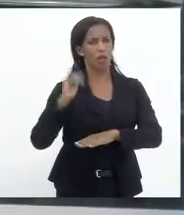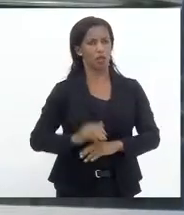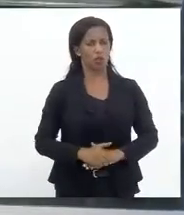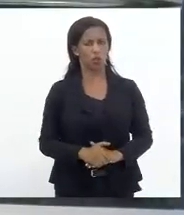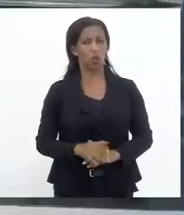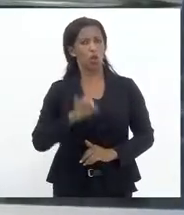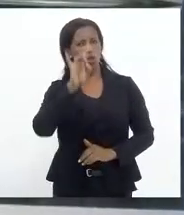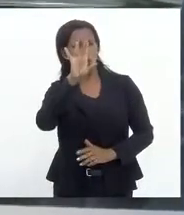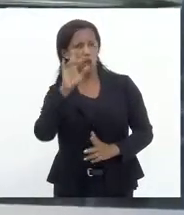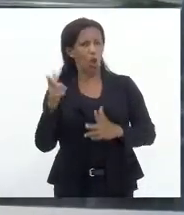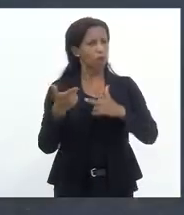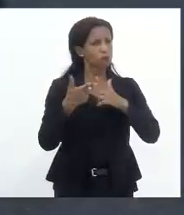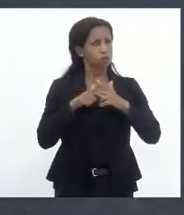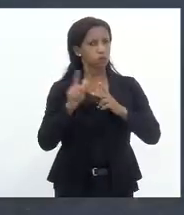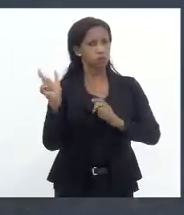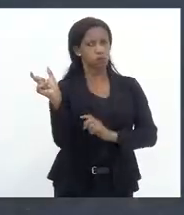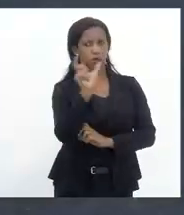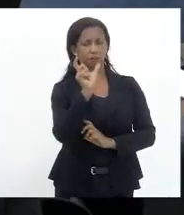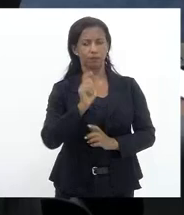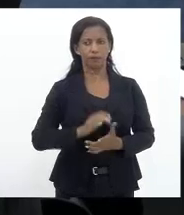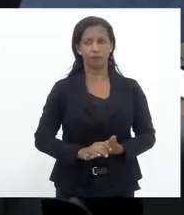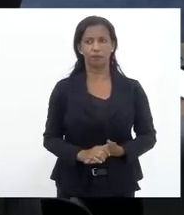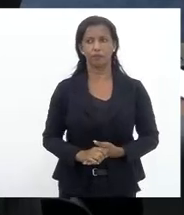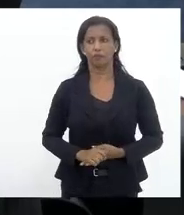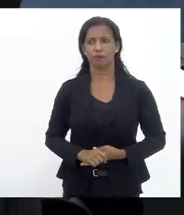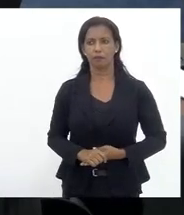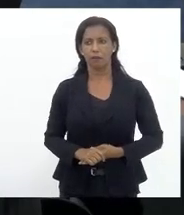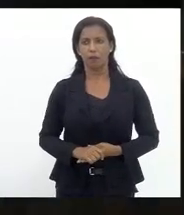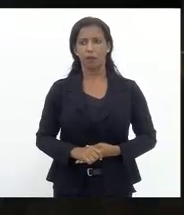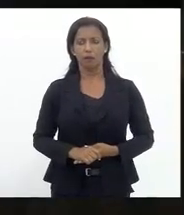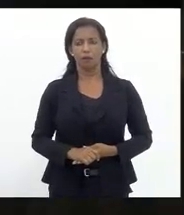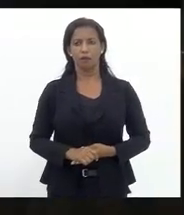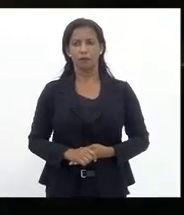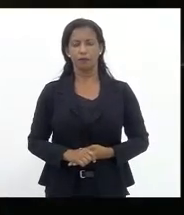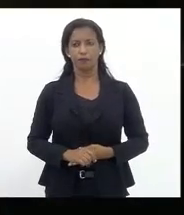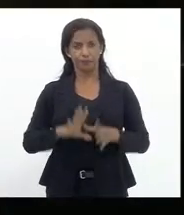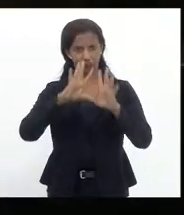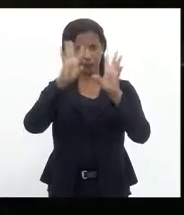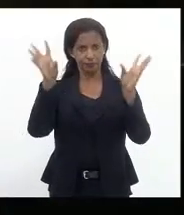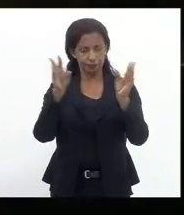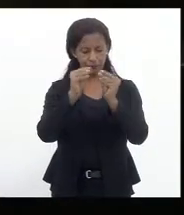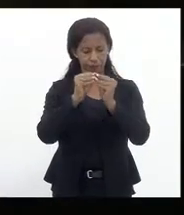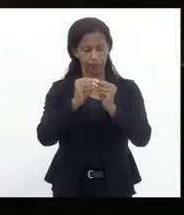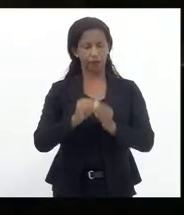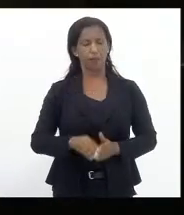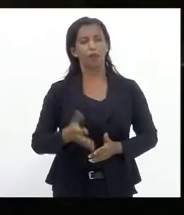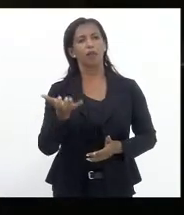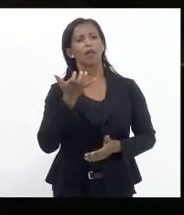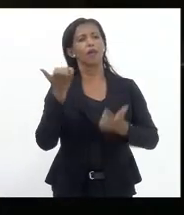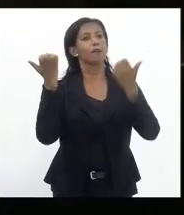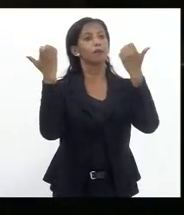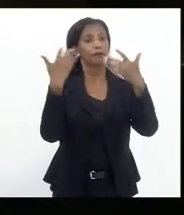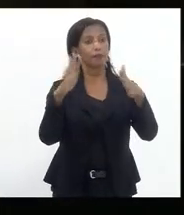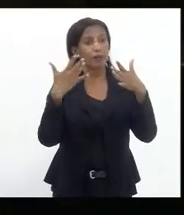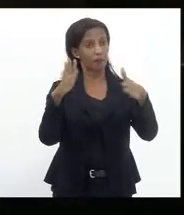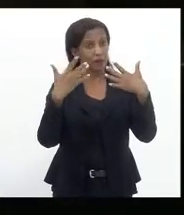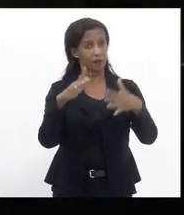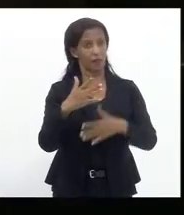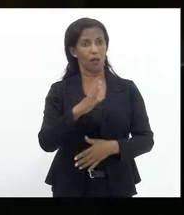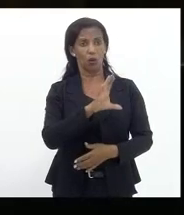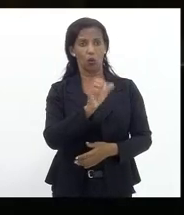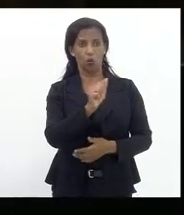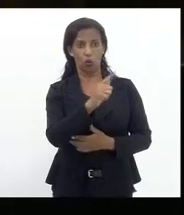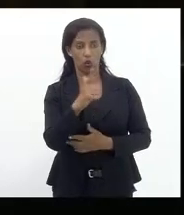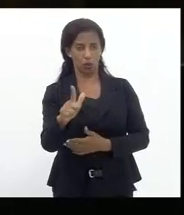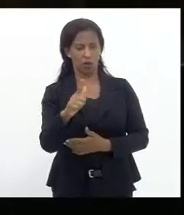essa correção. Senhor presidente, eu quero, antes, para concluir, eu quero parabenizar o Coronel Salema, e eu